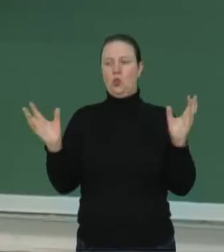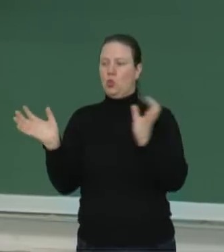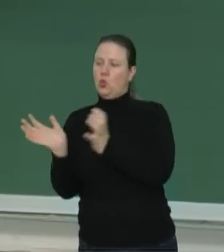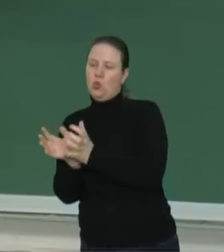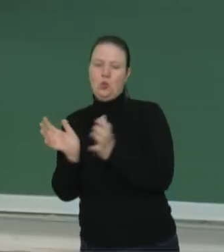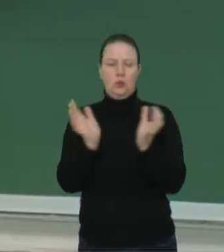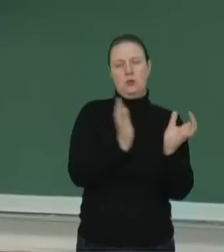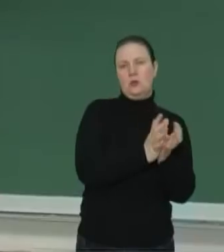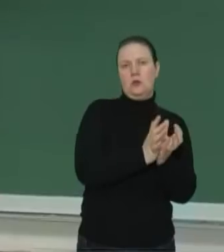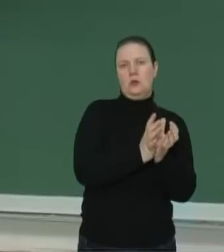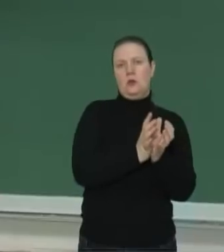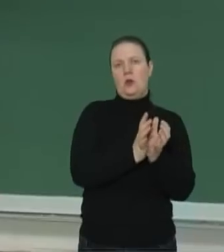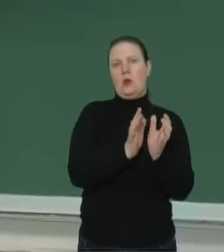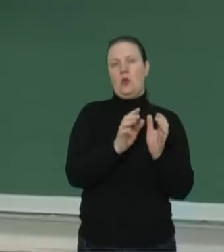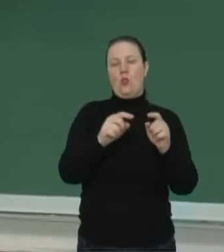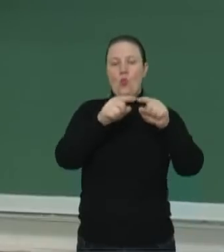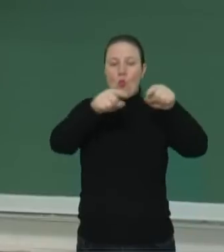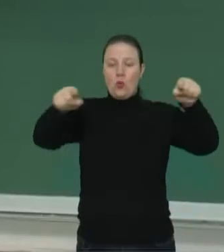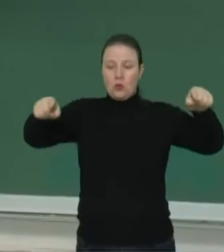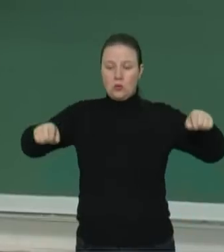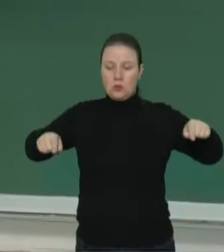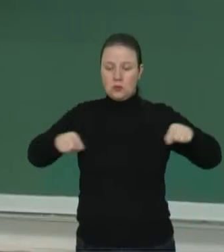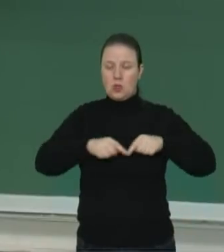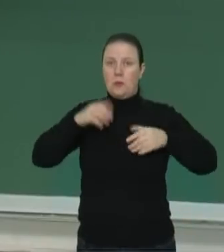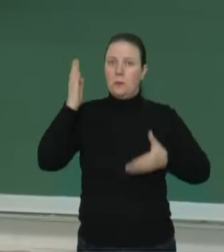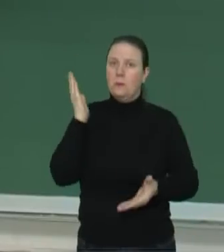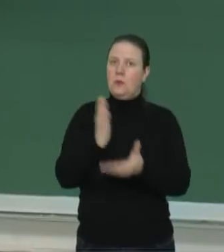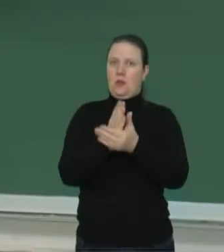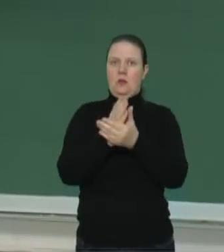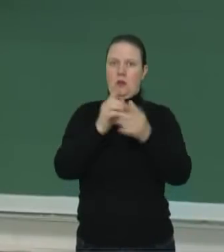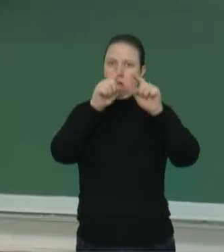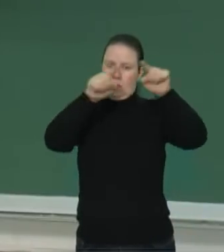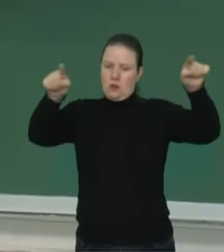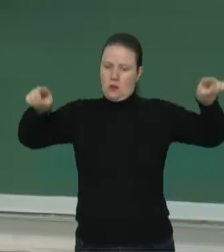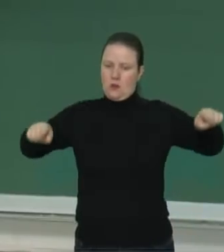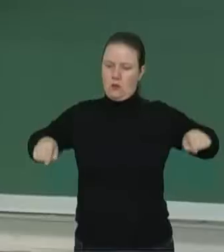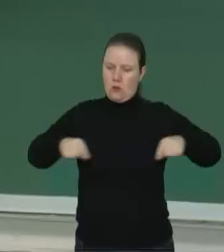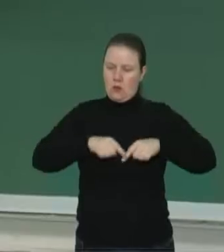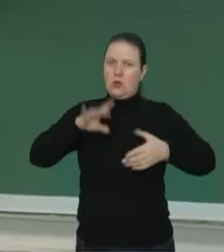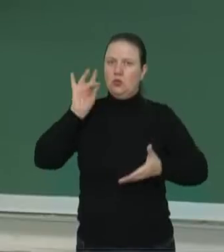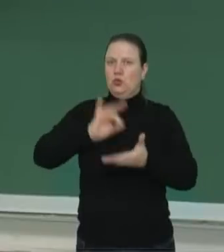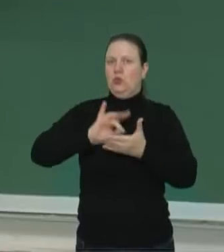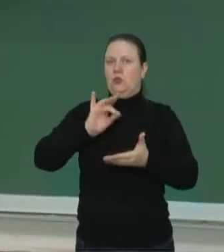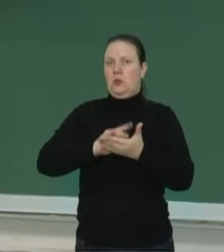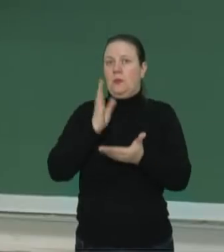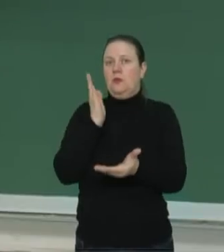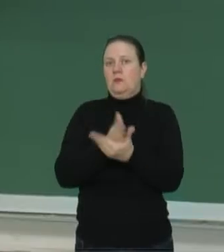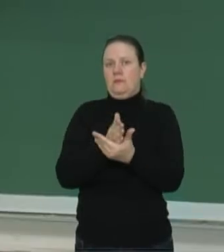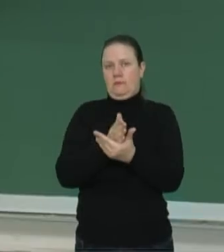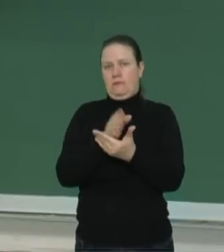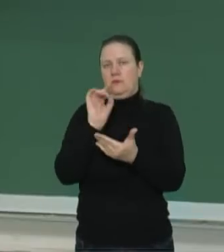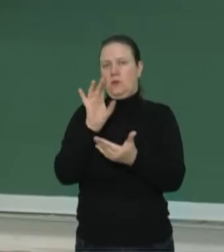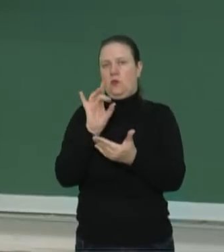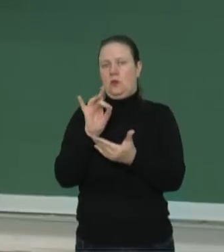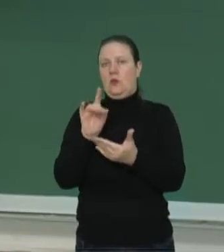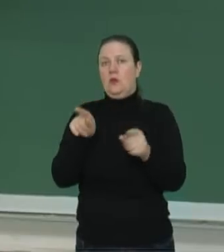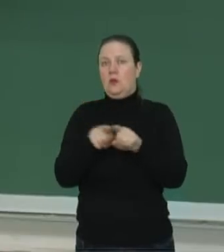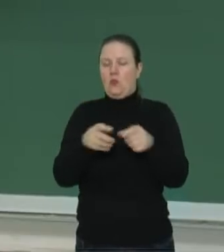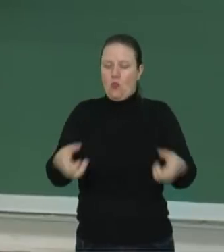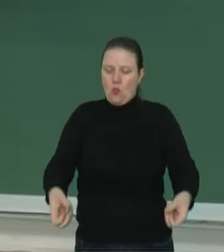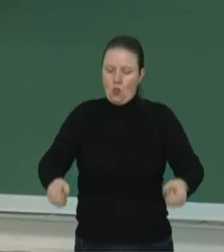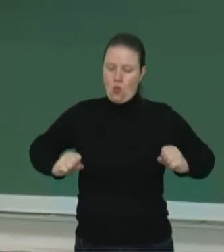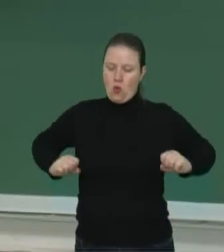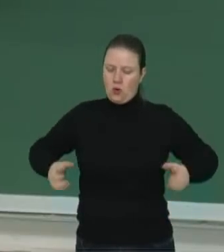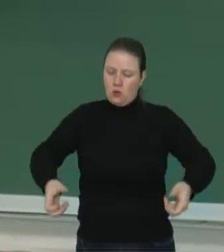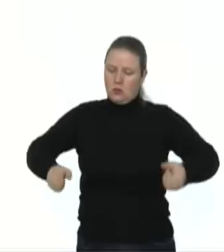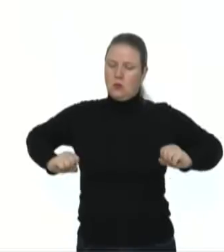jogadores e o espaço é só de metade da quadra oficial de basquete. E o basquete em cadeira de rodas,